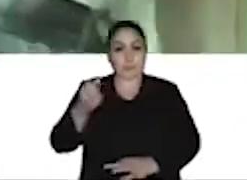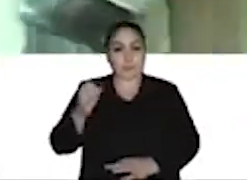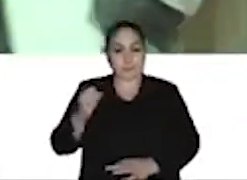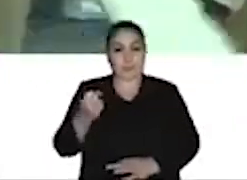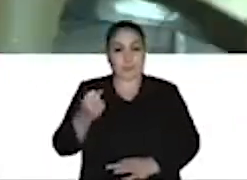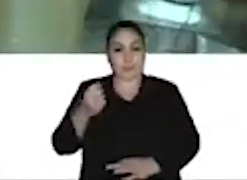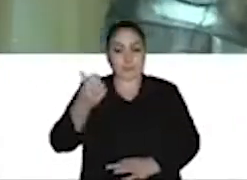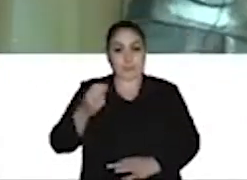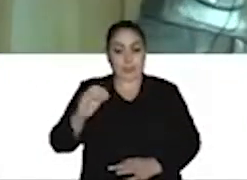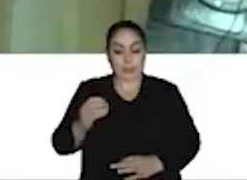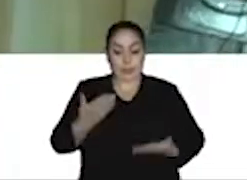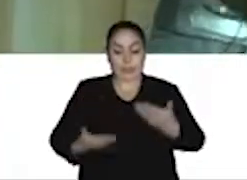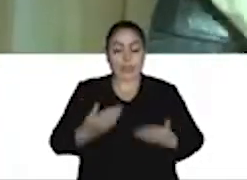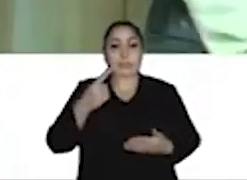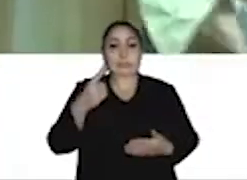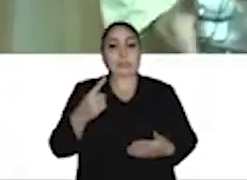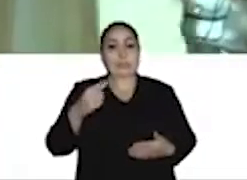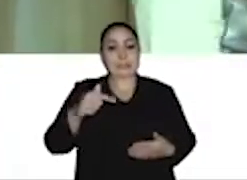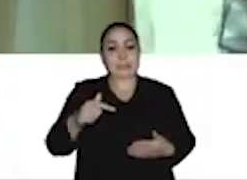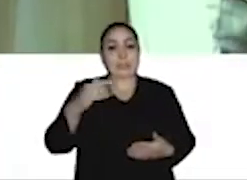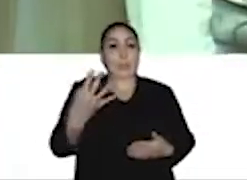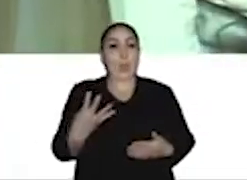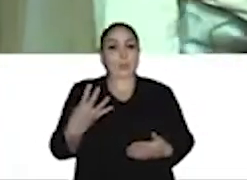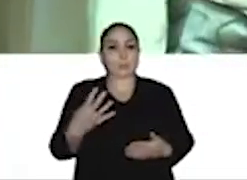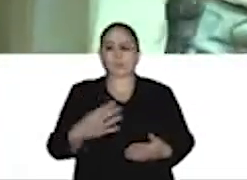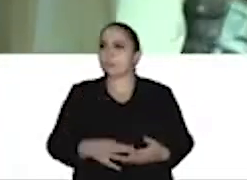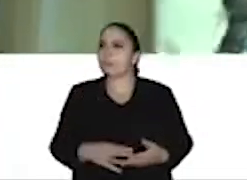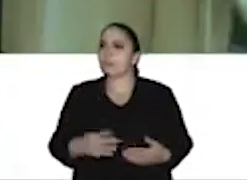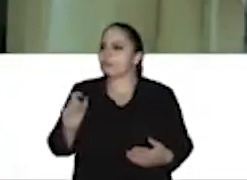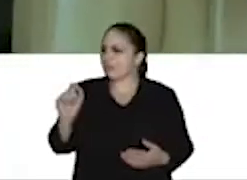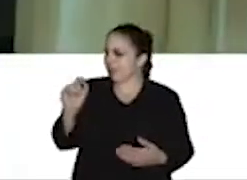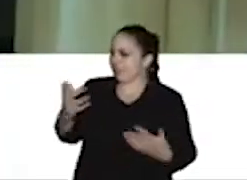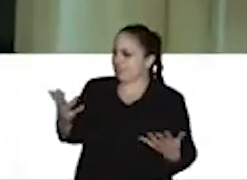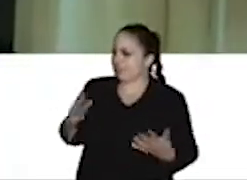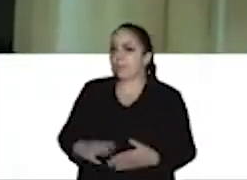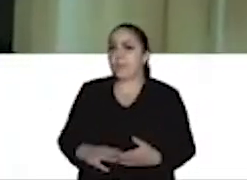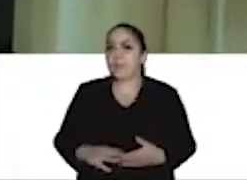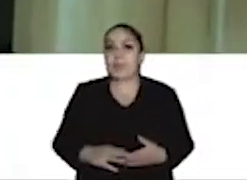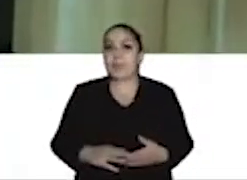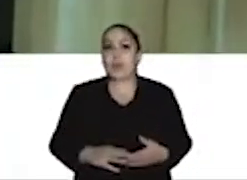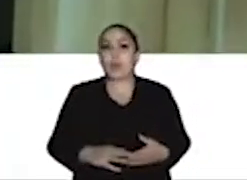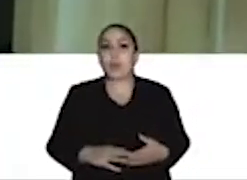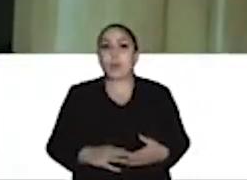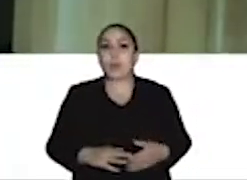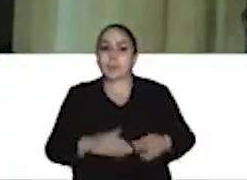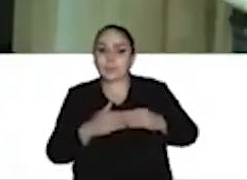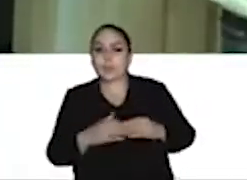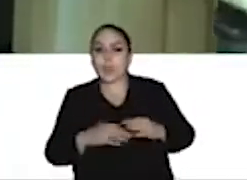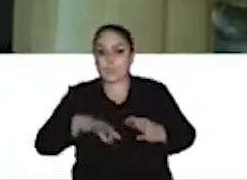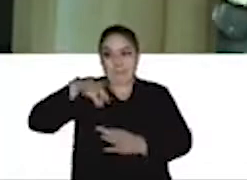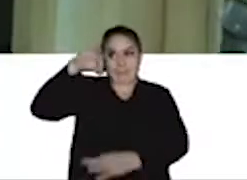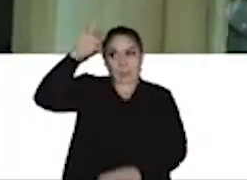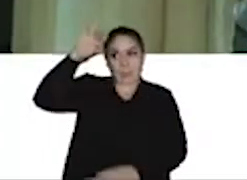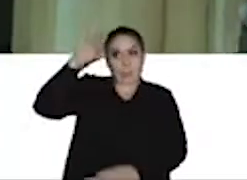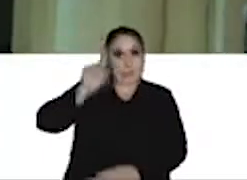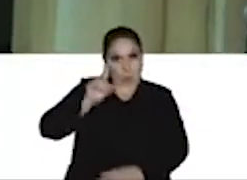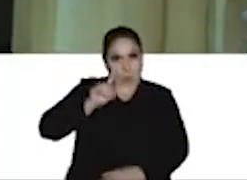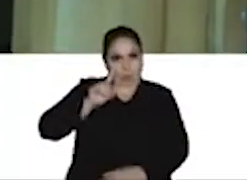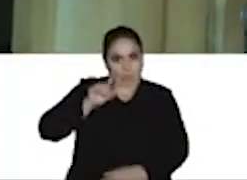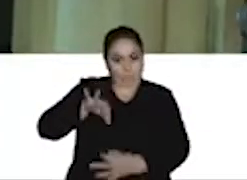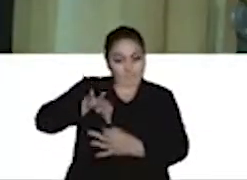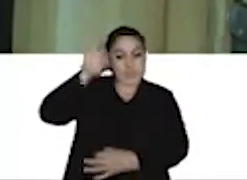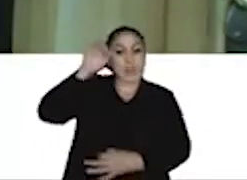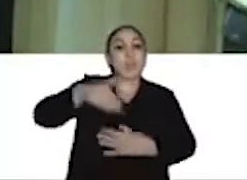quilos, 11 centímetros que isso, de nariz. É o meu nariz? 11. Dá uns cumprimentos e dá oi para as pessoas da internet. Tem pessoal no